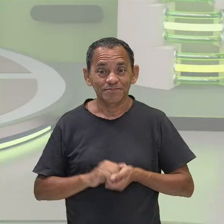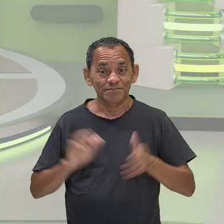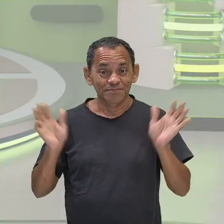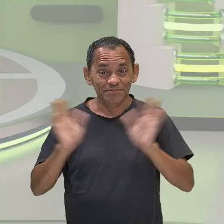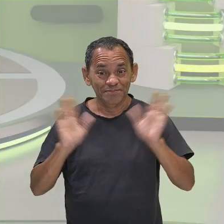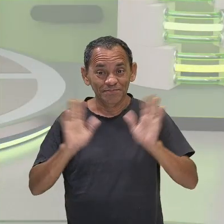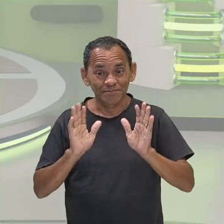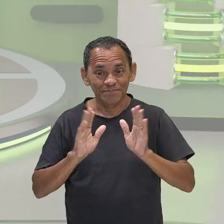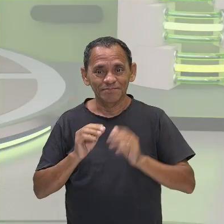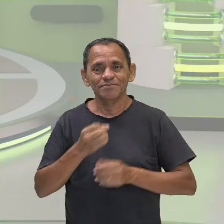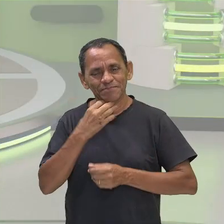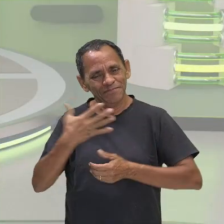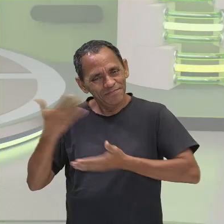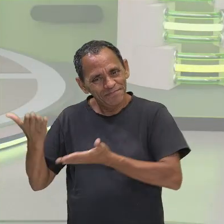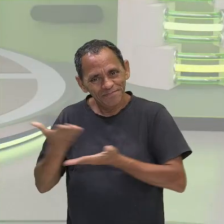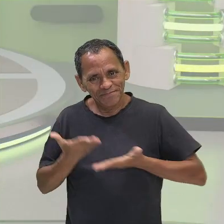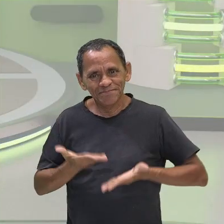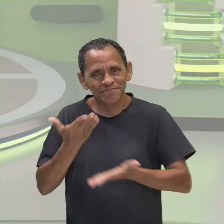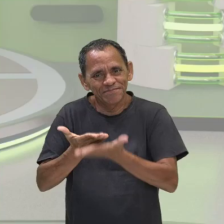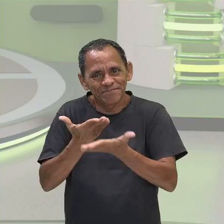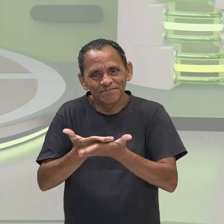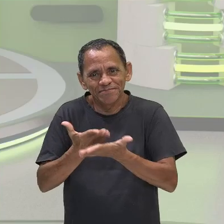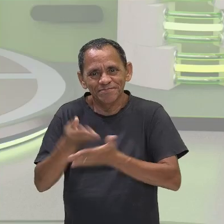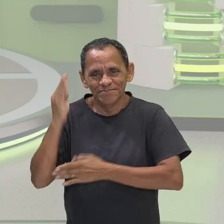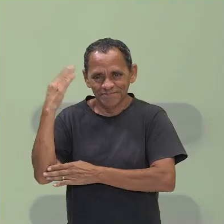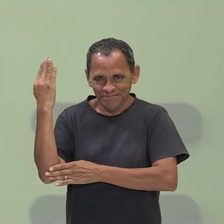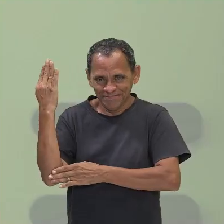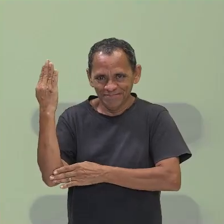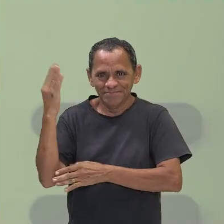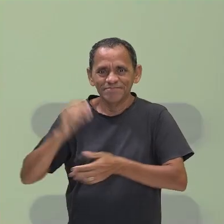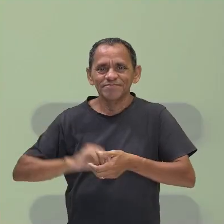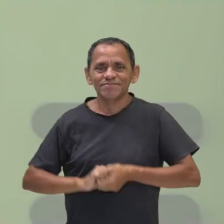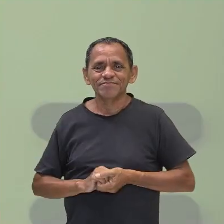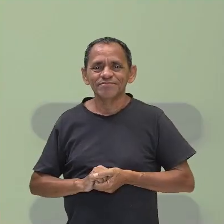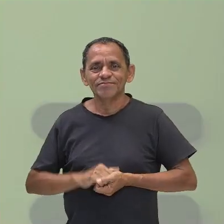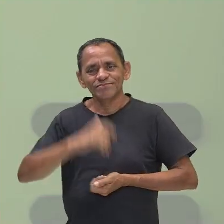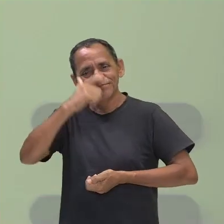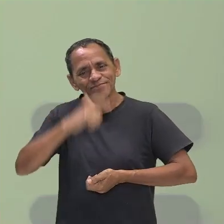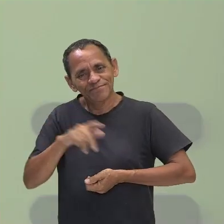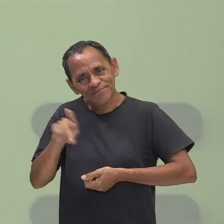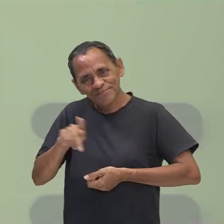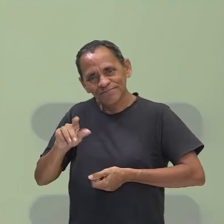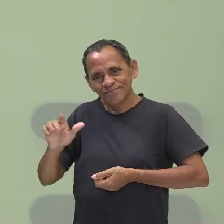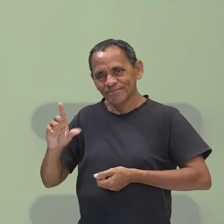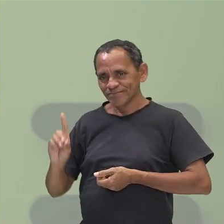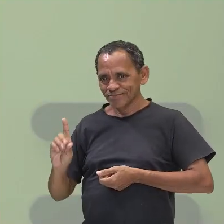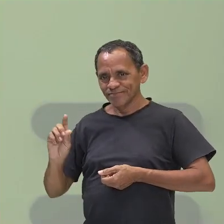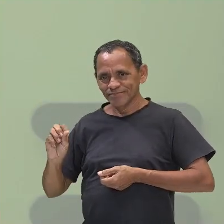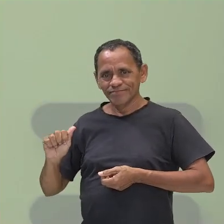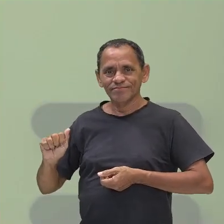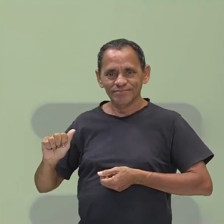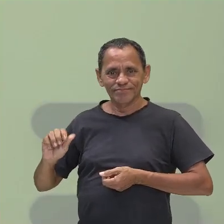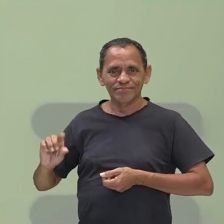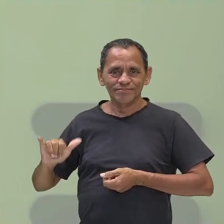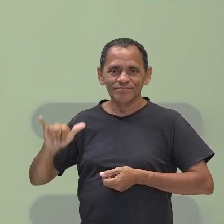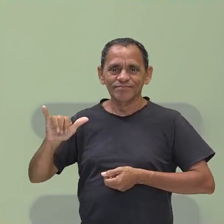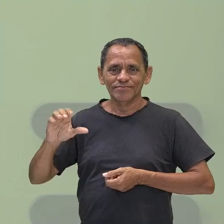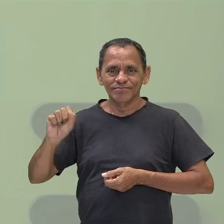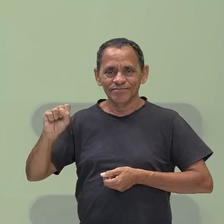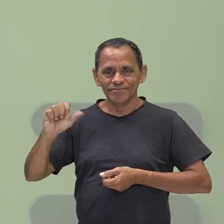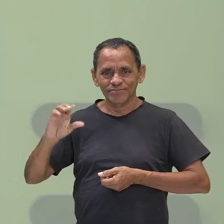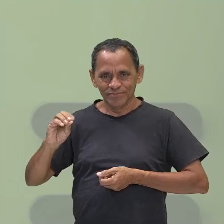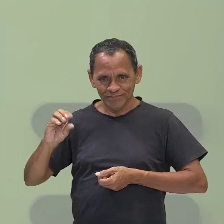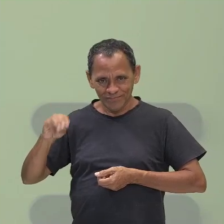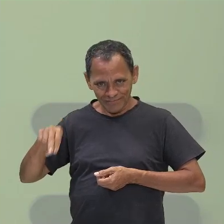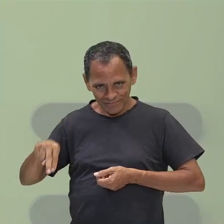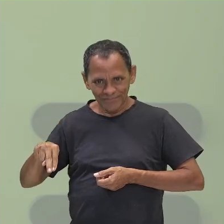Olá, sejam bem-vindos aí para a nossa aula de Biologia. Eu sou o professor Daison Jardim e vamos ver aí o que